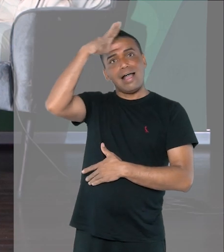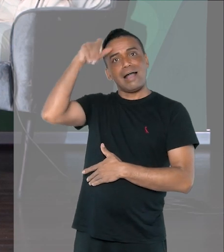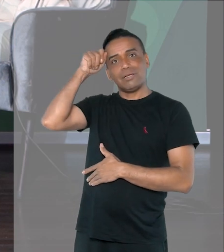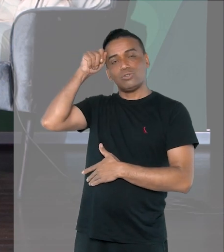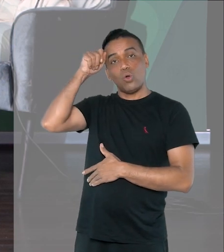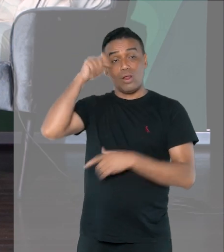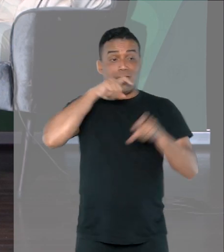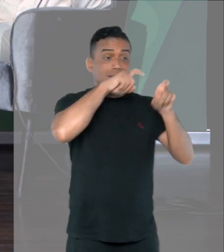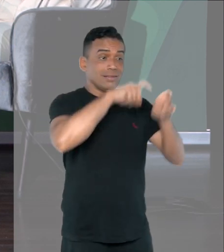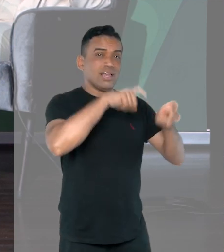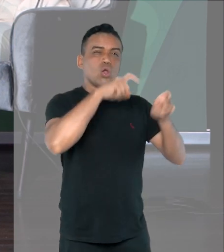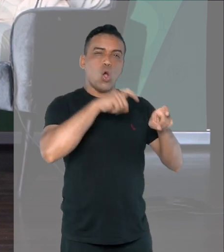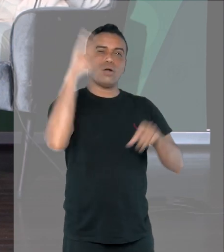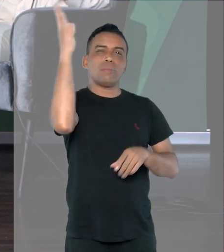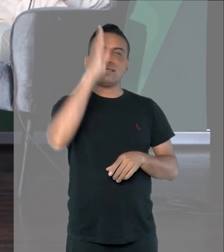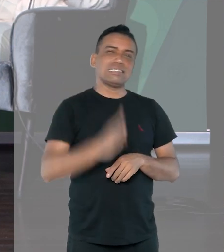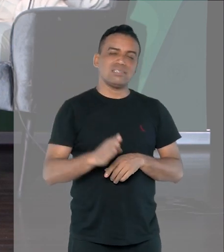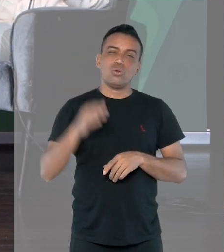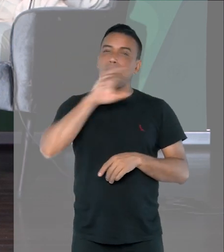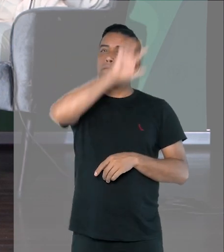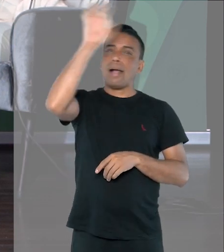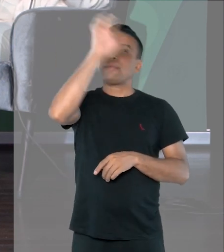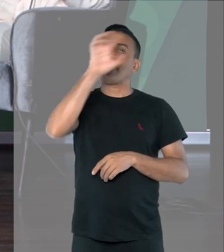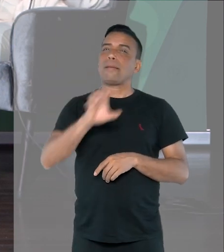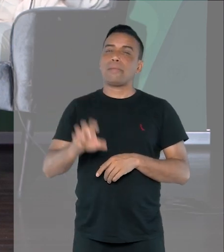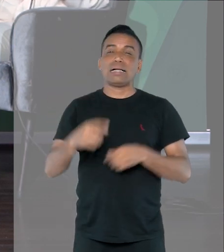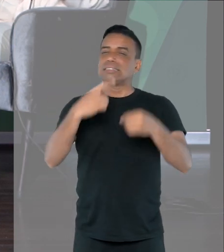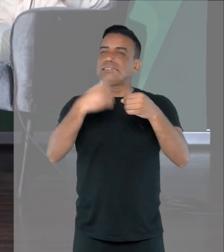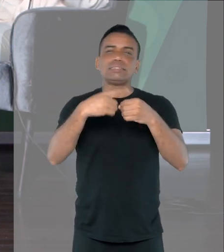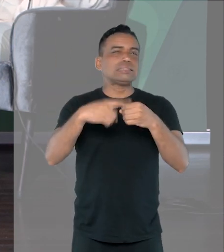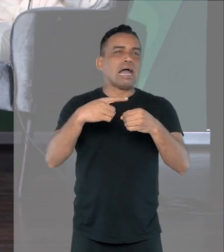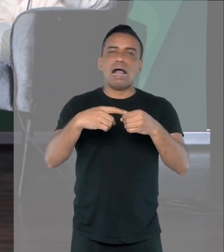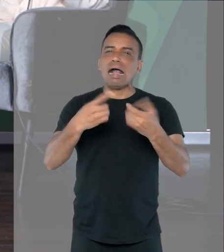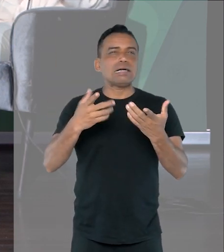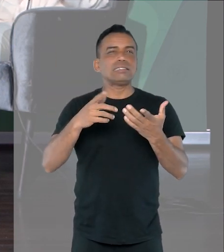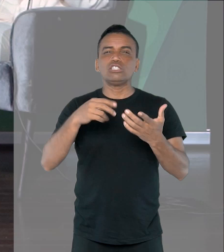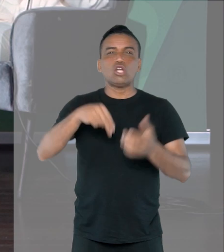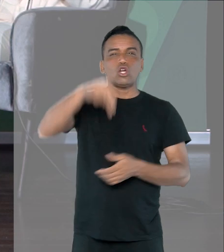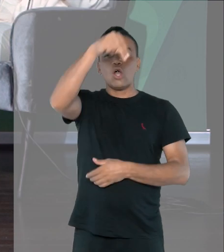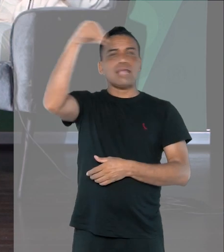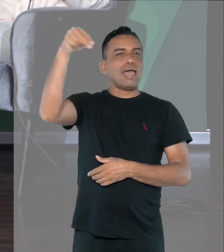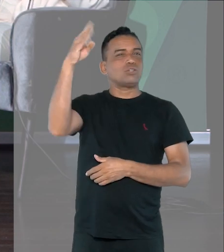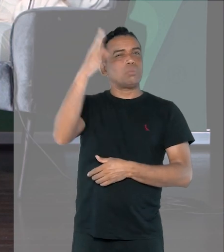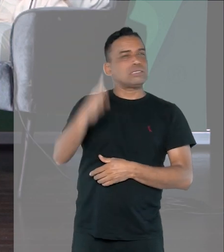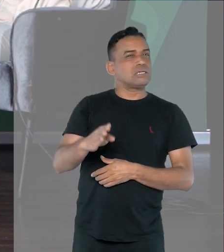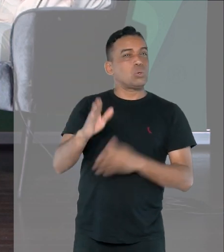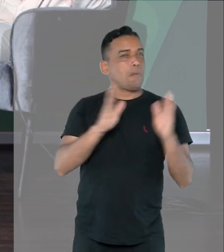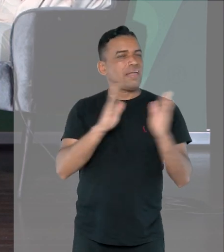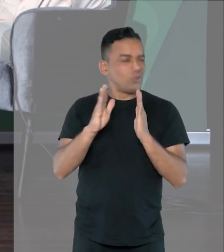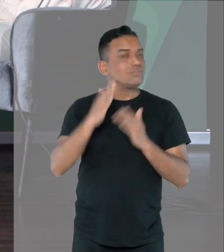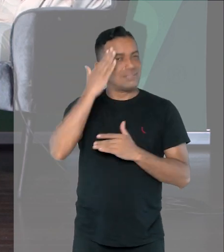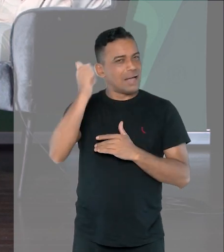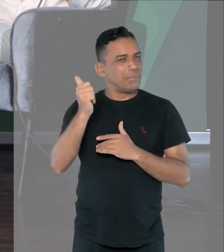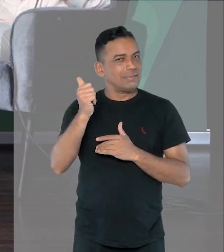conto tudo isso, parando nas cidades mais perdidas do Nordeste. Naquela época, você pode imaginar, né? Sendo